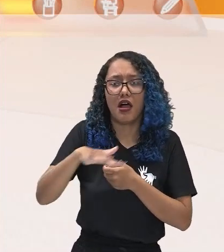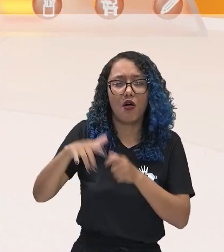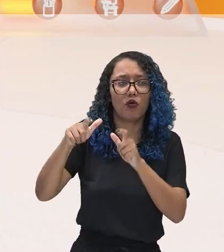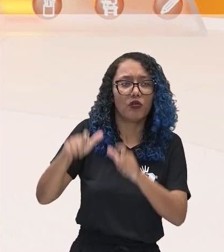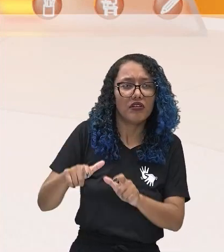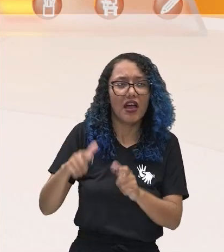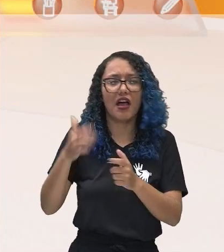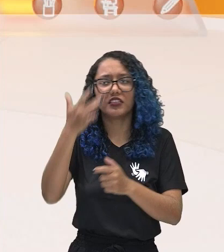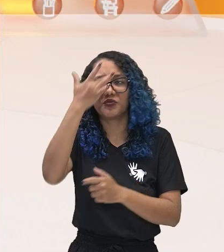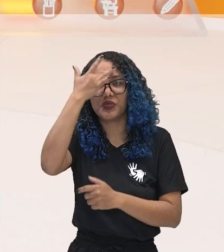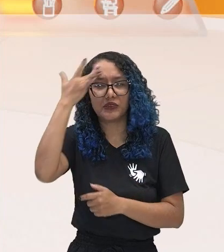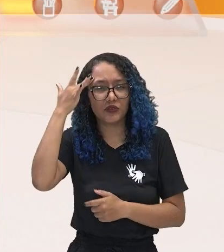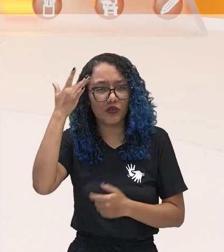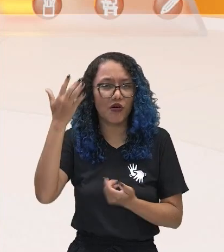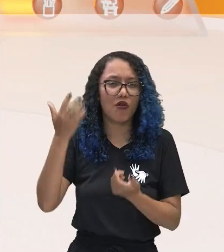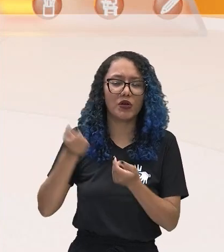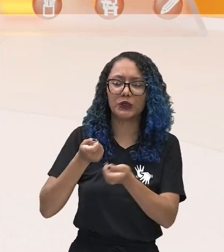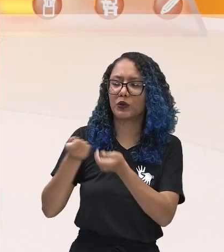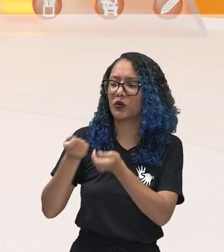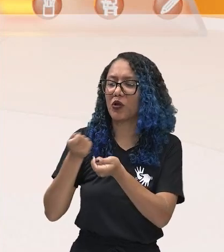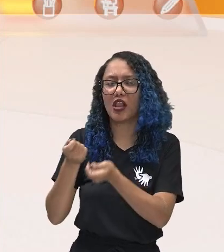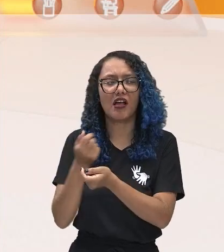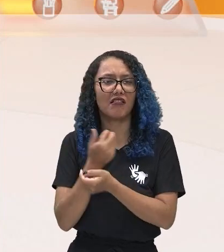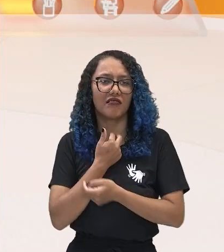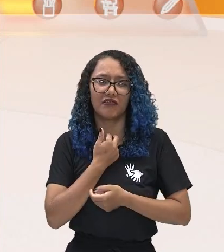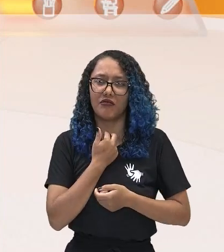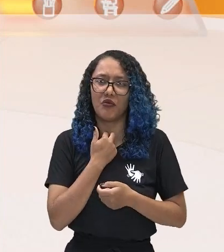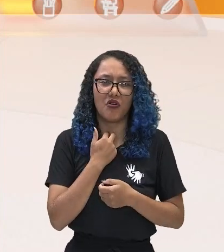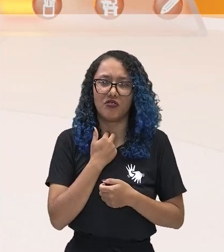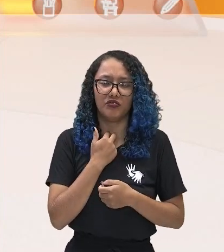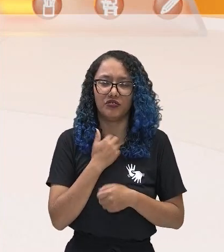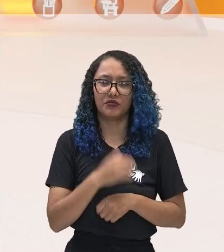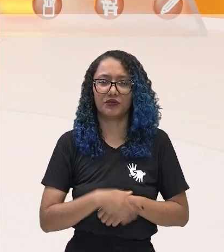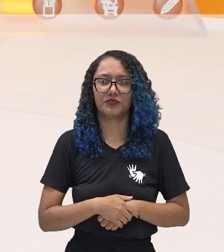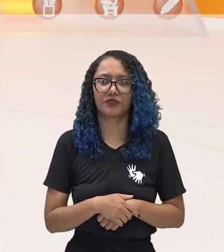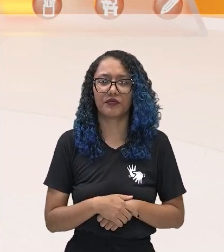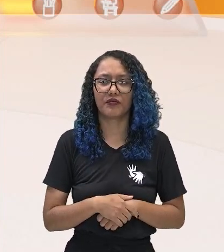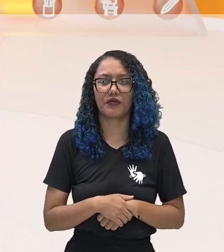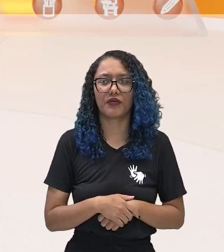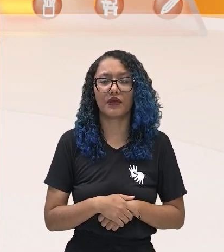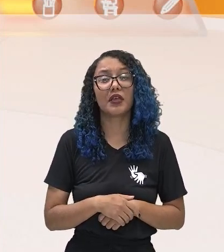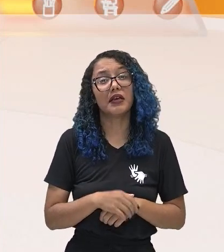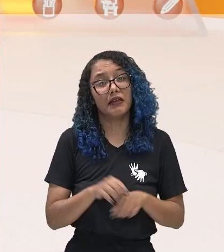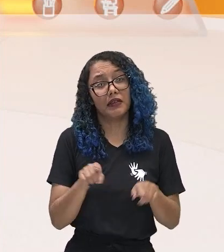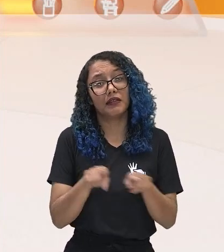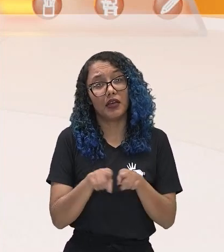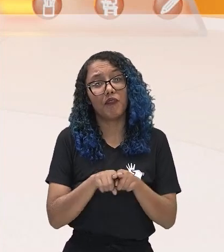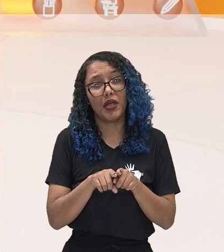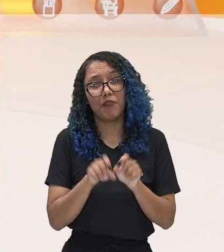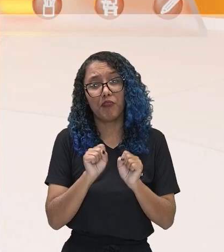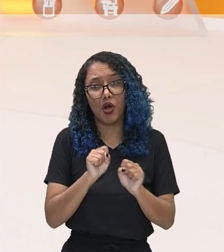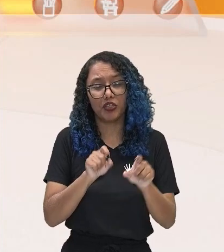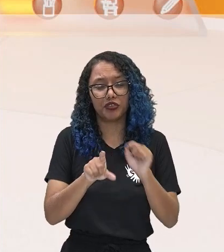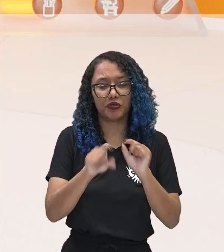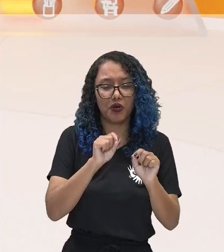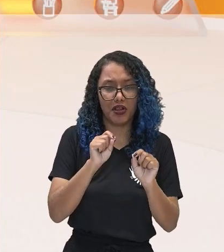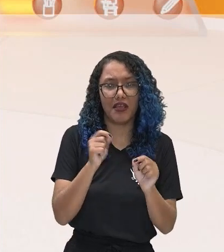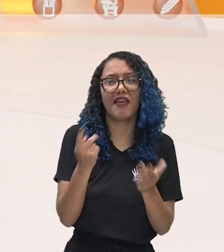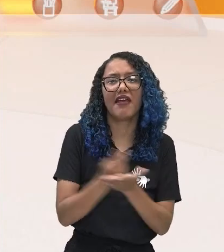não tenho esse controle. Então, eu posso, inclusive, o quê? Fazer a escolha errada. Mas foi eu quem fiz a